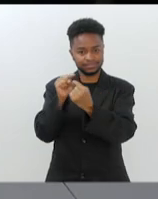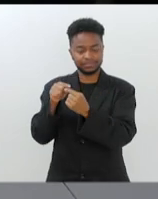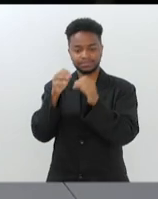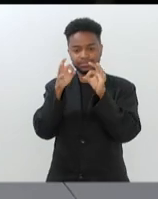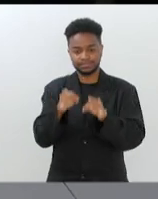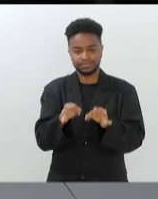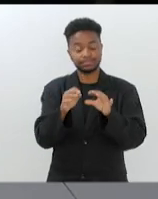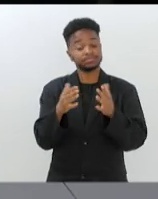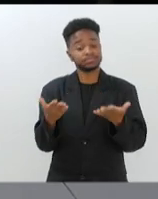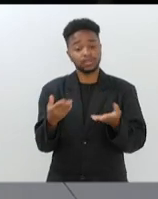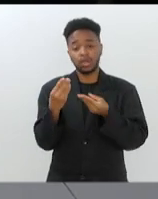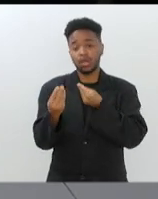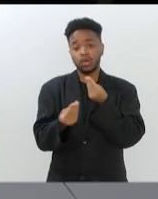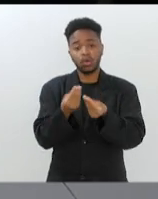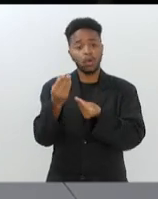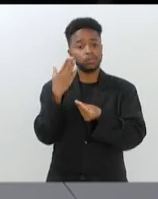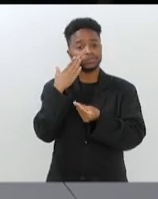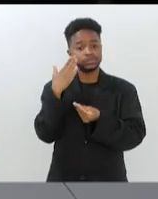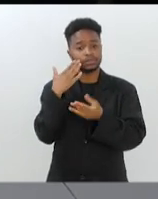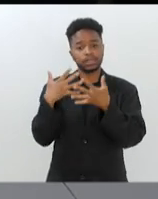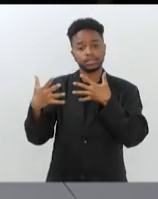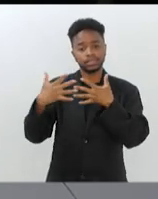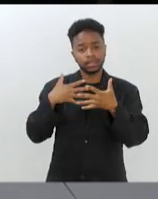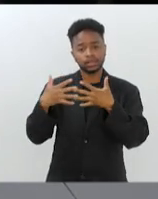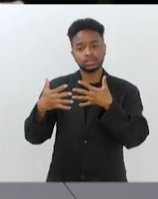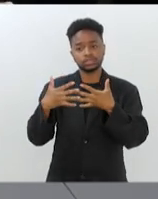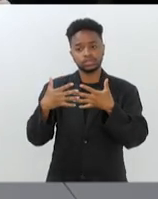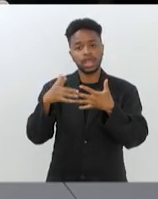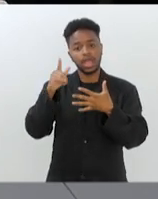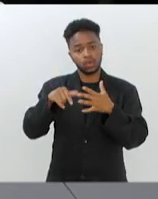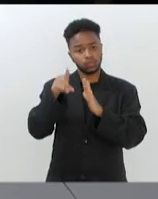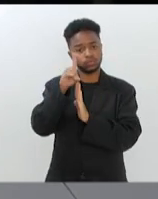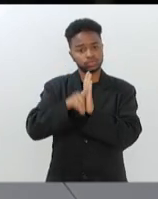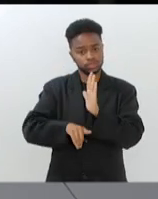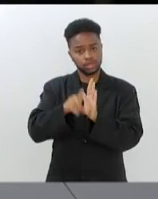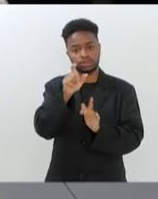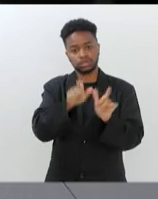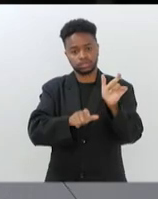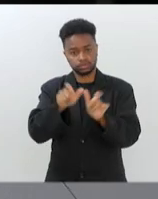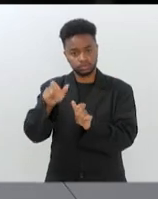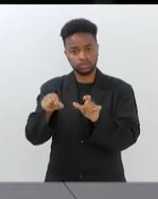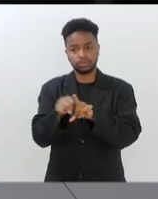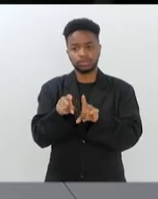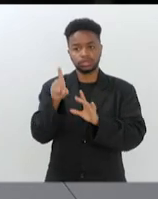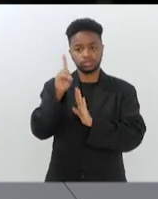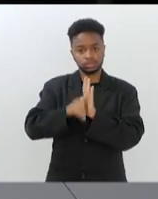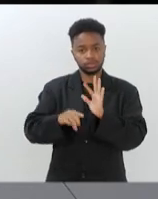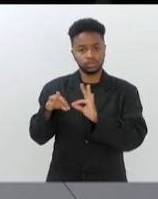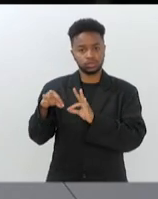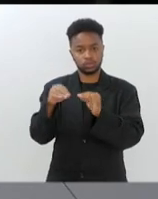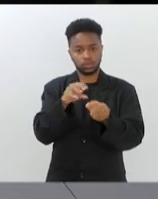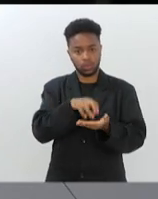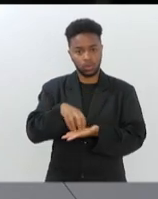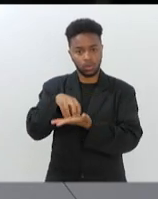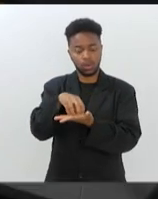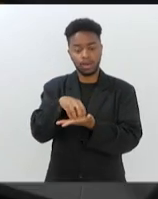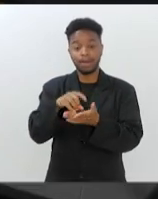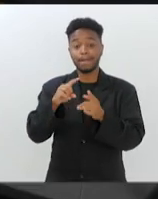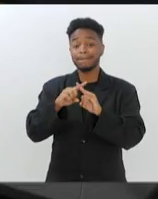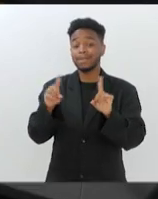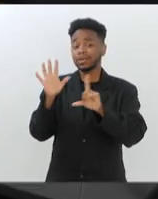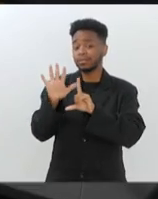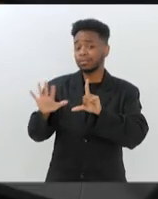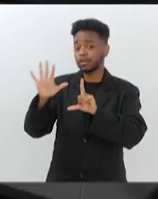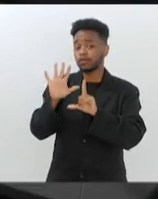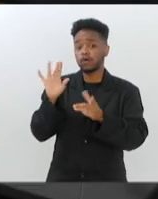acompanhar e ter acesso a toda transparência é um direito do cidadão um direito de todos os órgãos o portal o portal